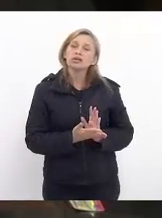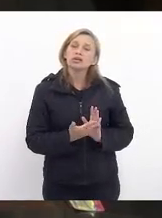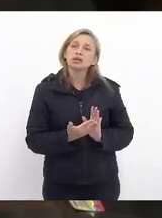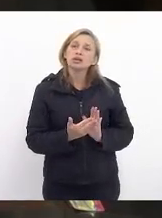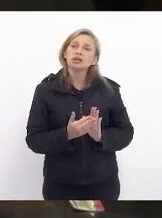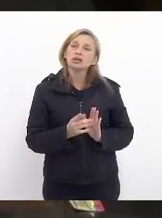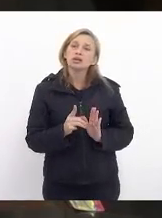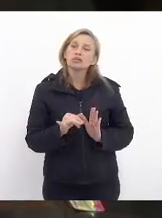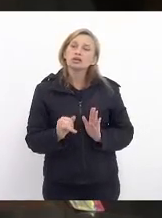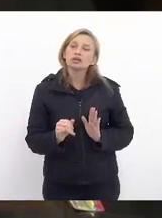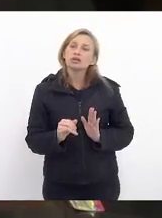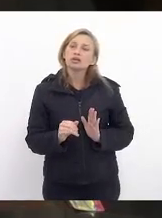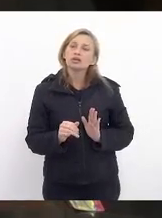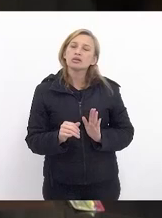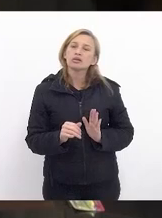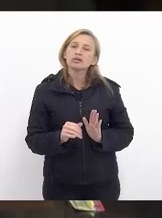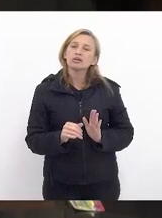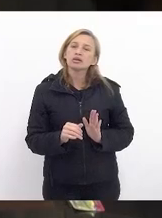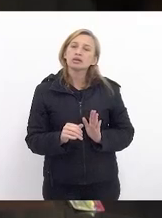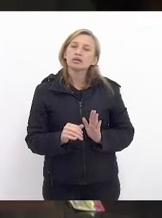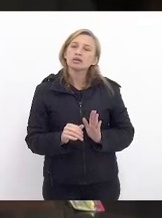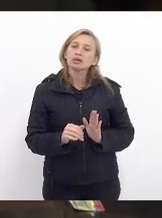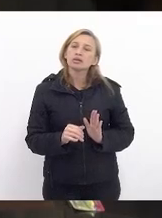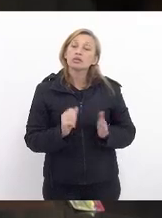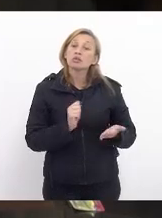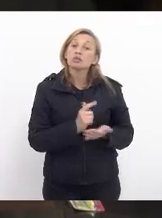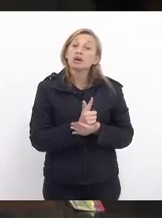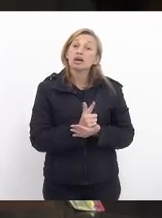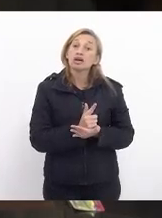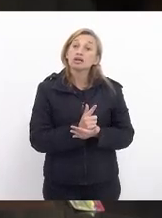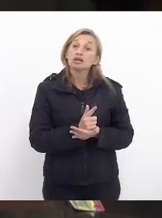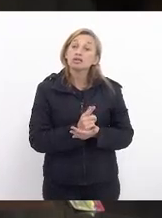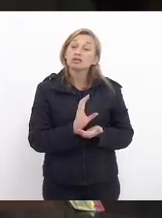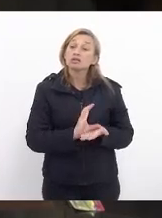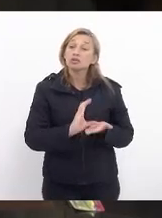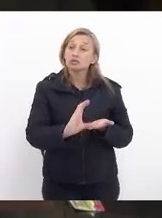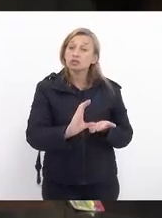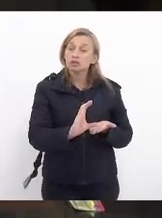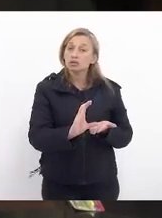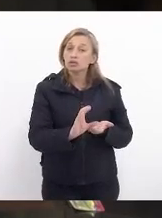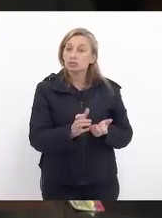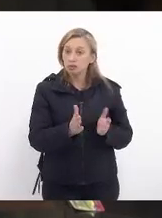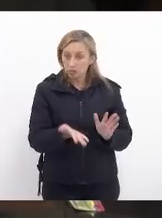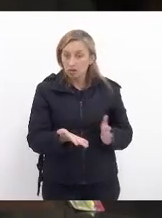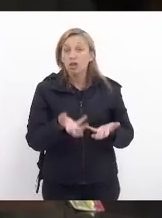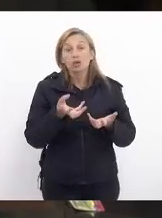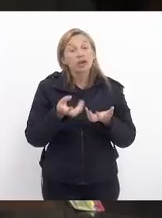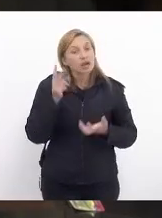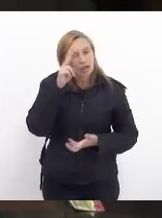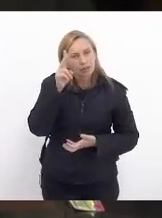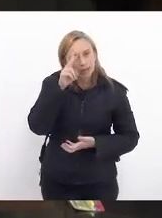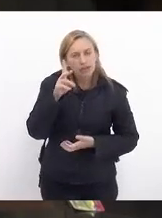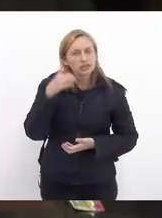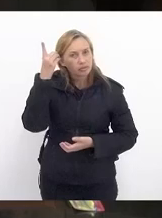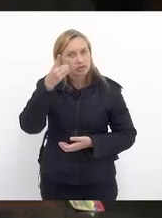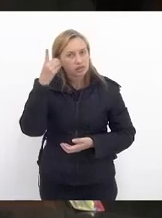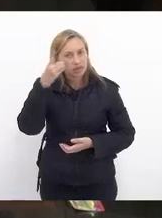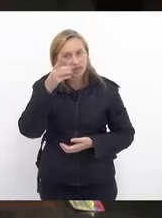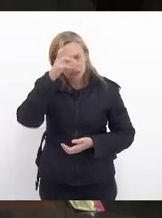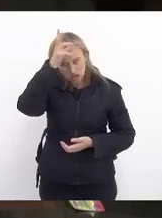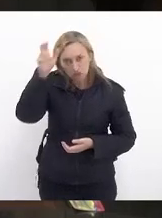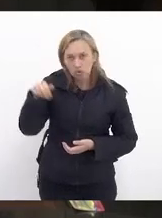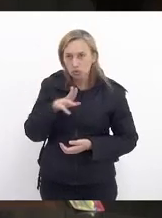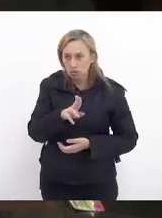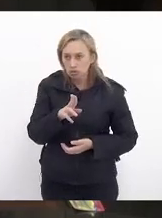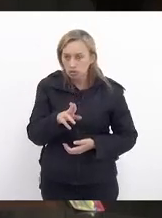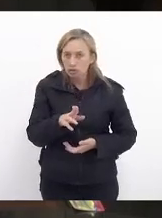Provisória e sobre o pagamento de um auxílio extraordinário eu quero lembrar de para te ajudou de